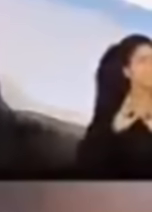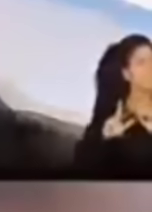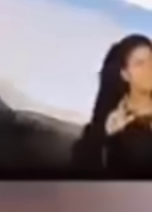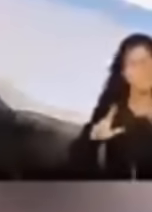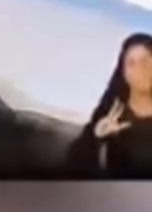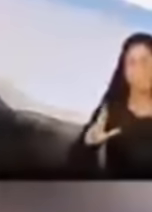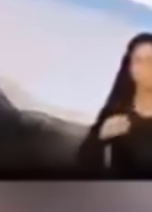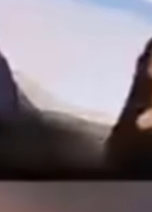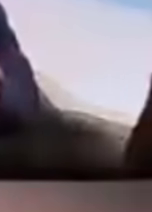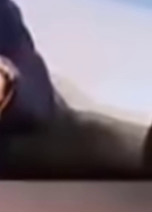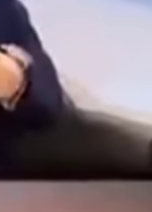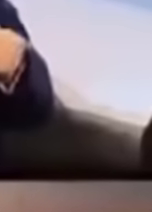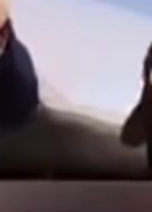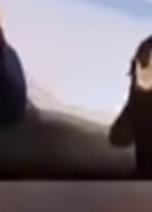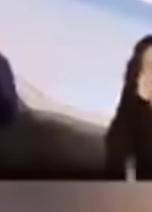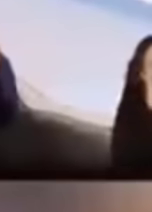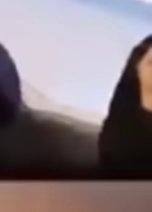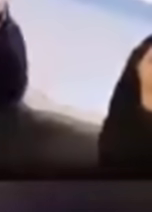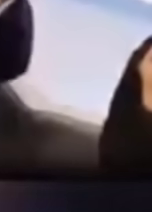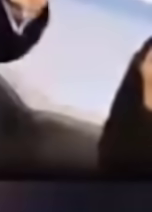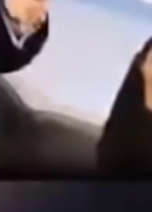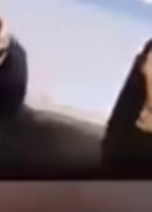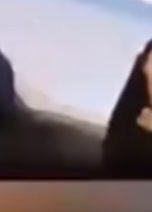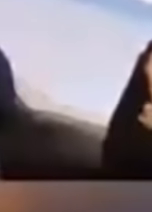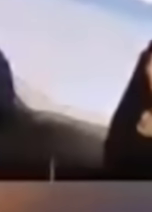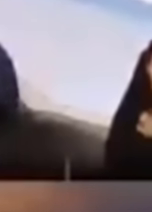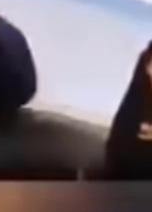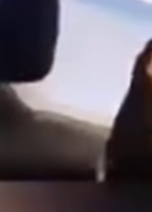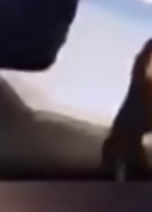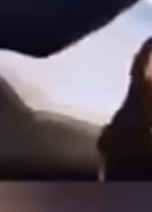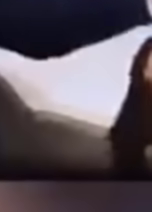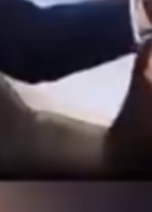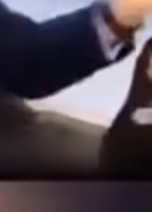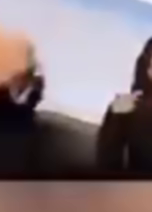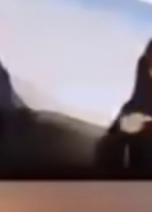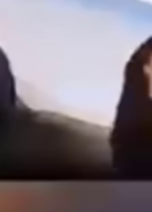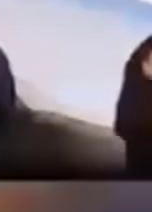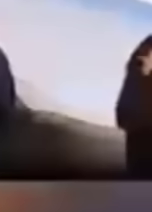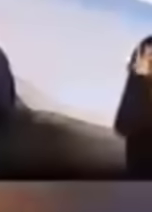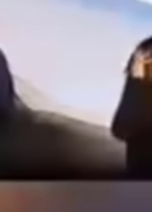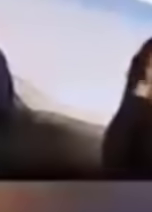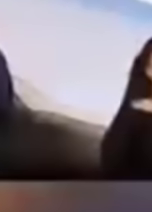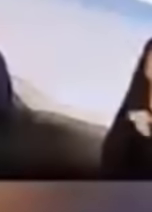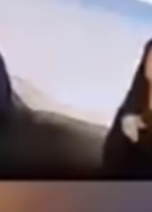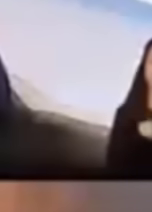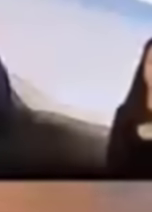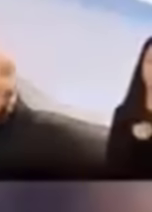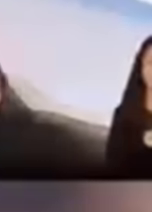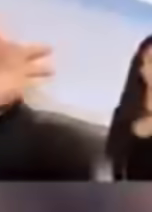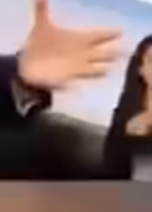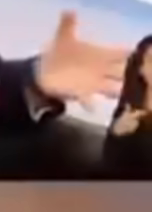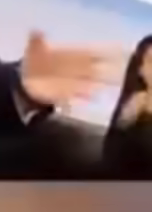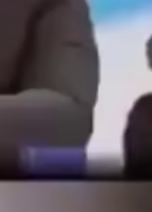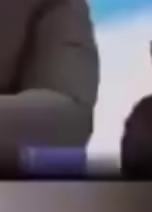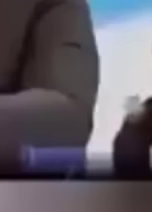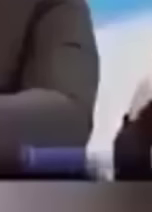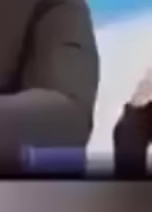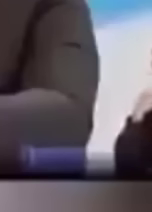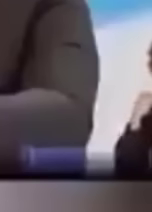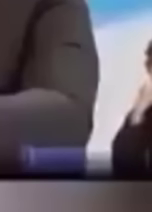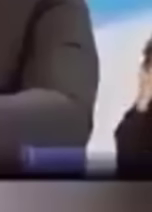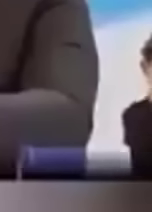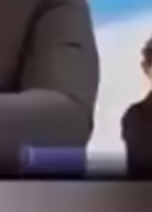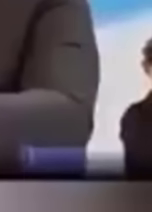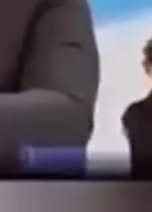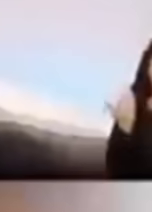searas no combate à corrupção. Então, e a corrupção política? Que também envolve corrupção política. Já indiciamos vários atores políticos, já indiciamos pessoas envolvidas com